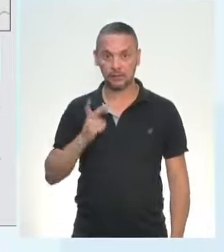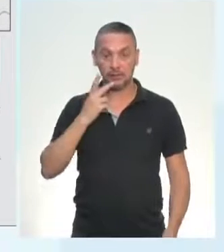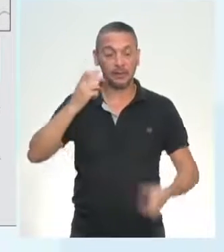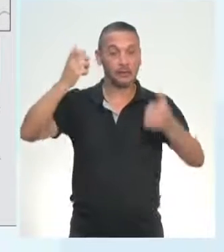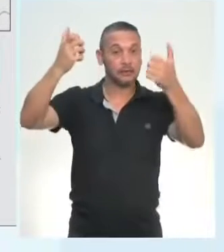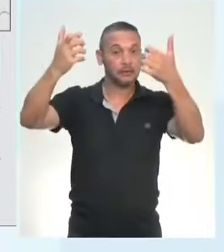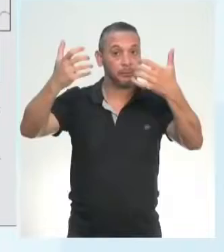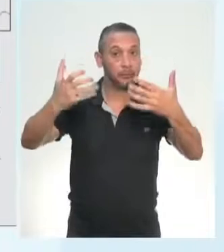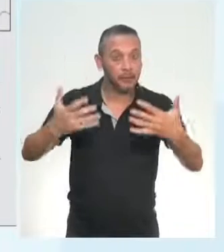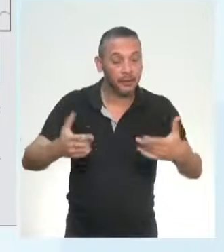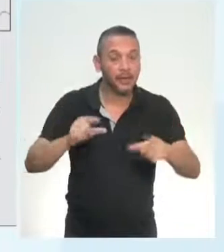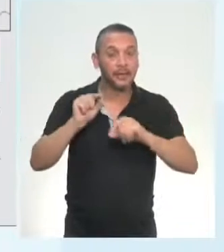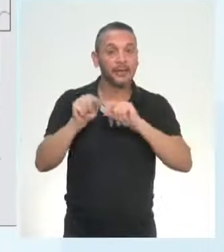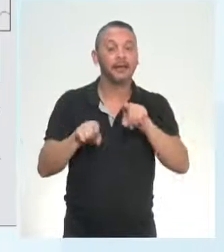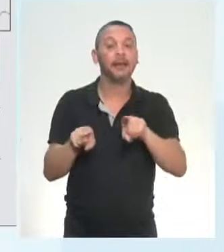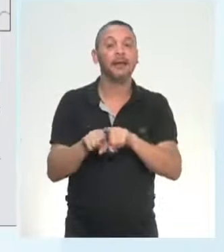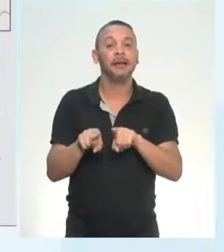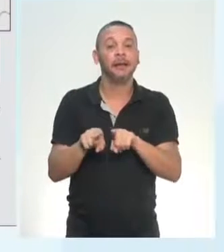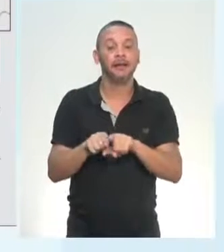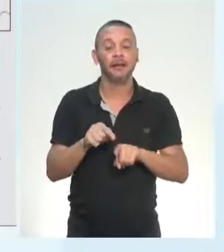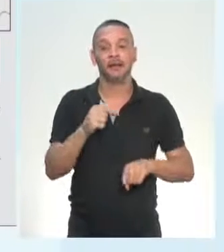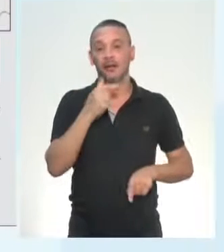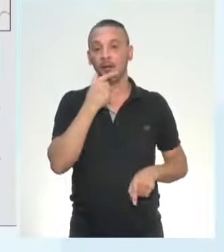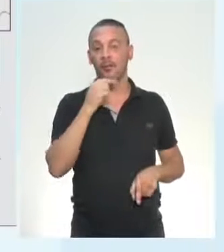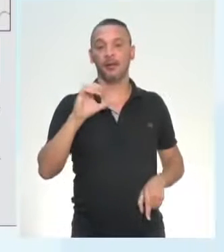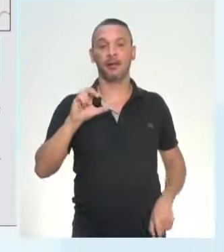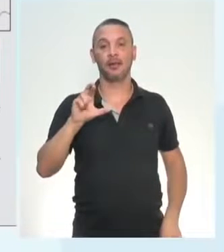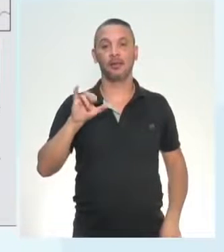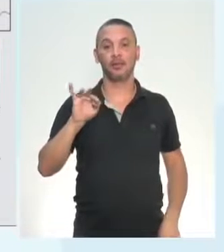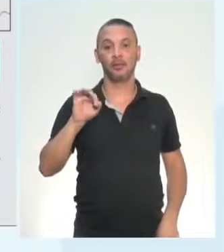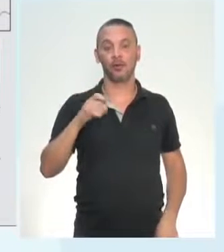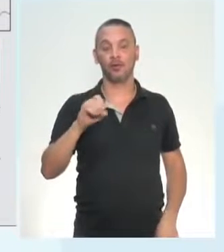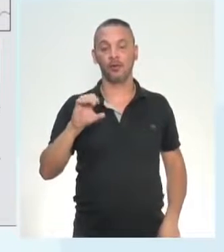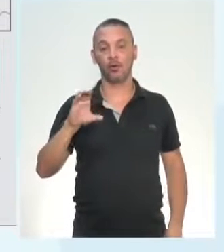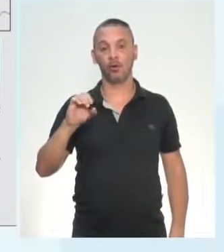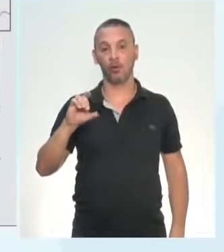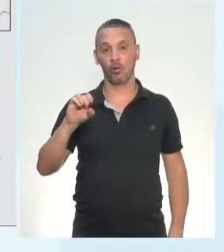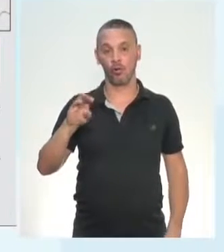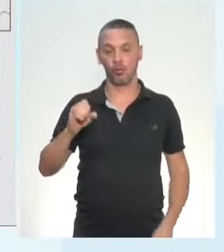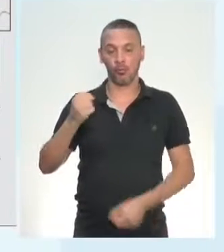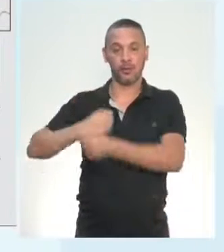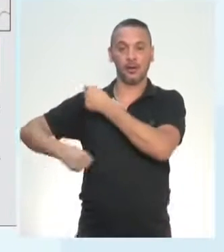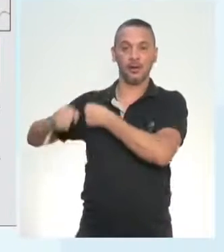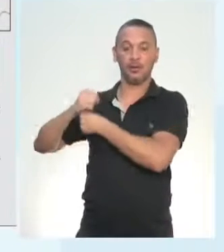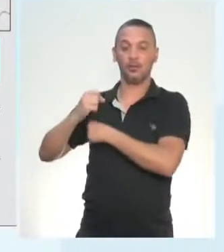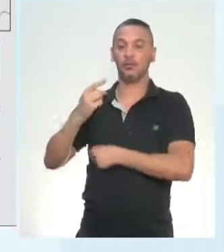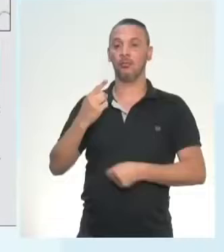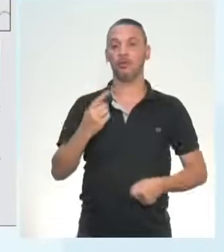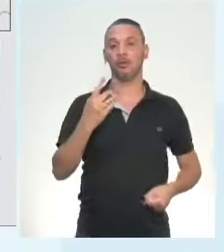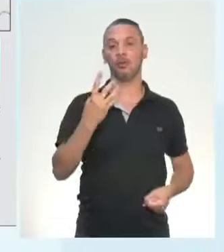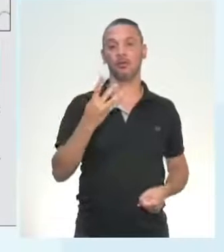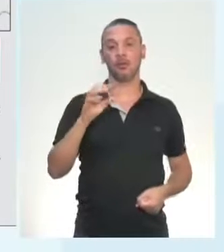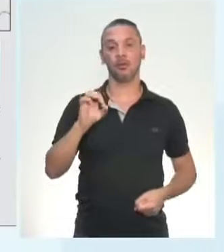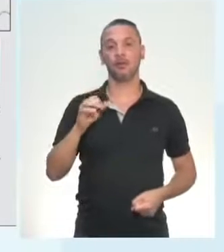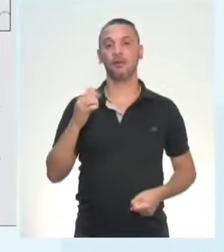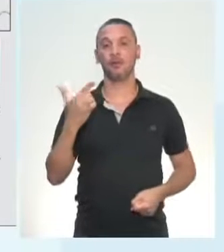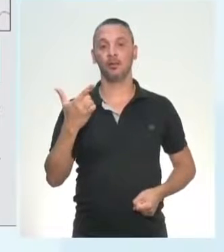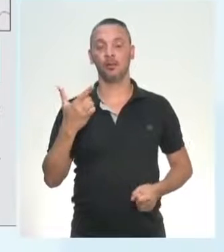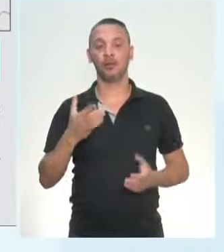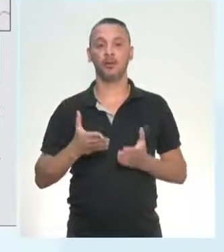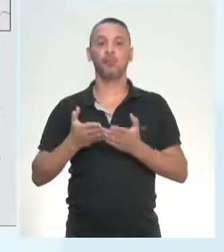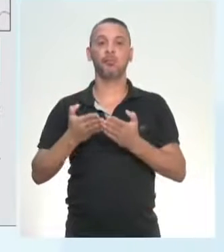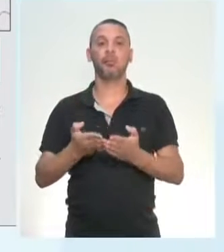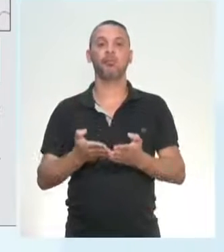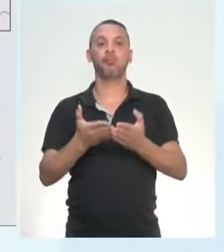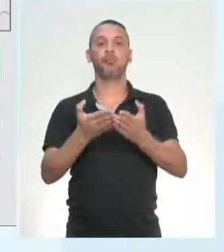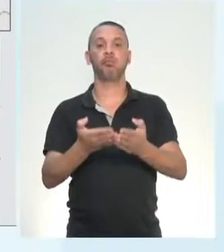falando aí já aí do Cristóvão Colombo, 1492, que bateu o casco do seu navio lá